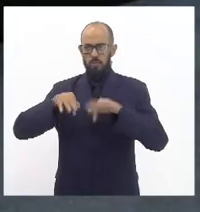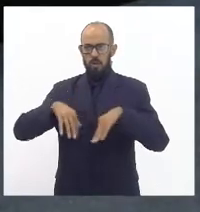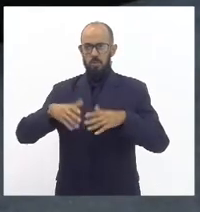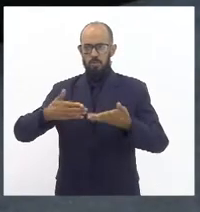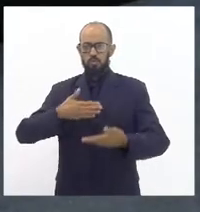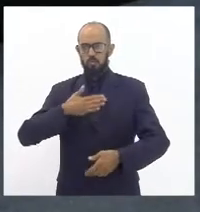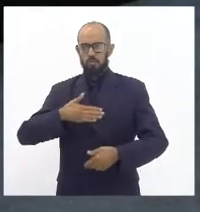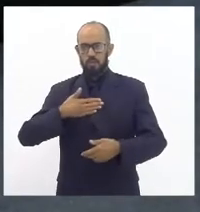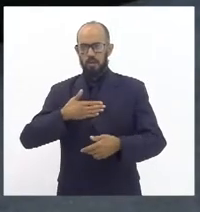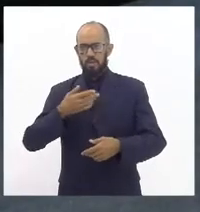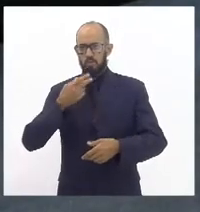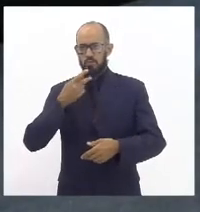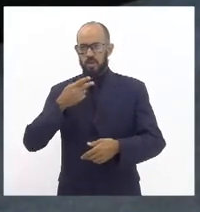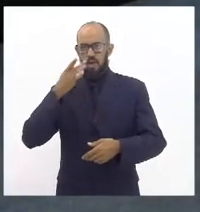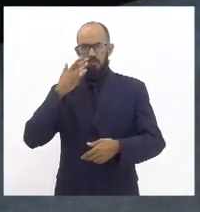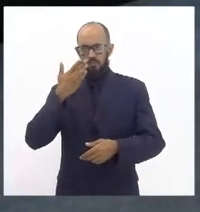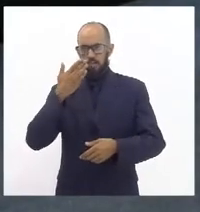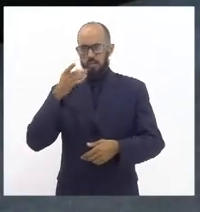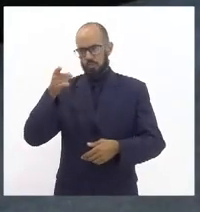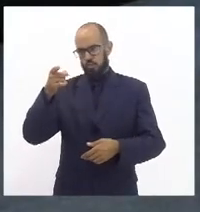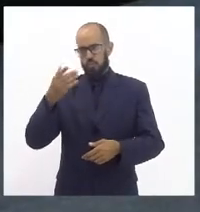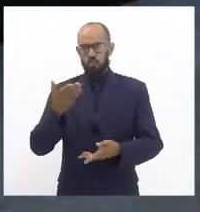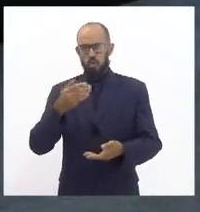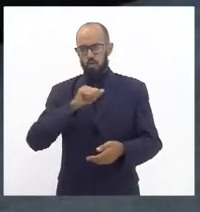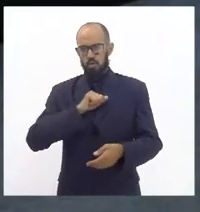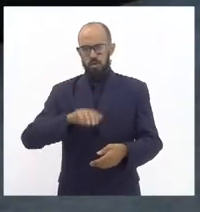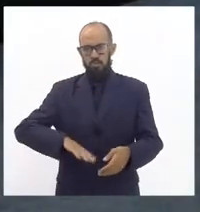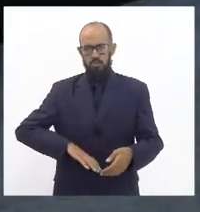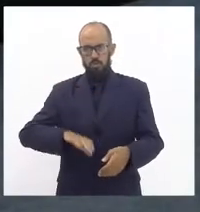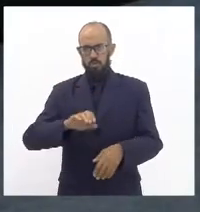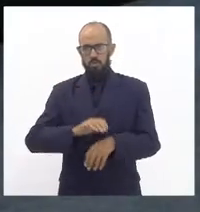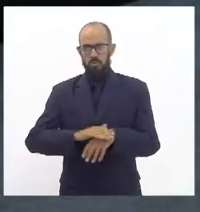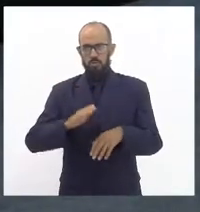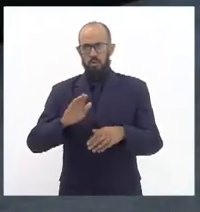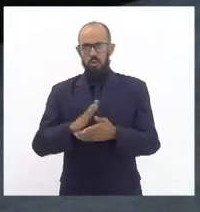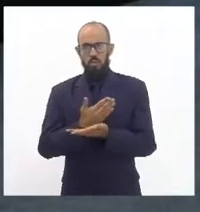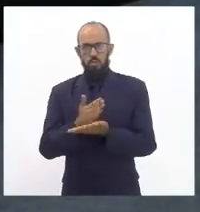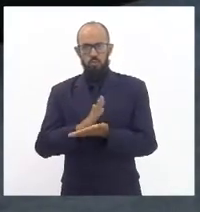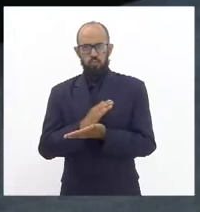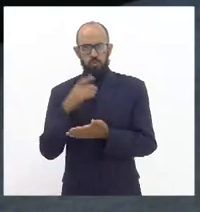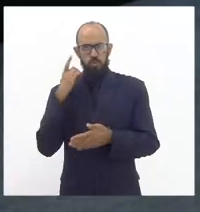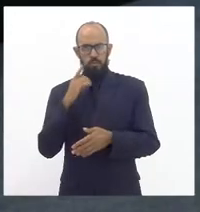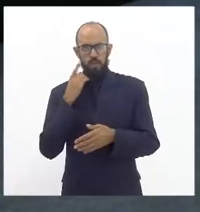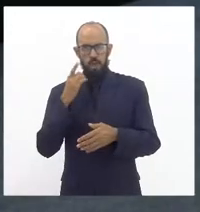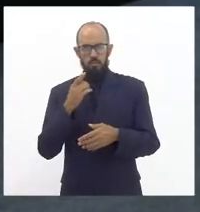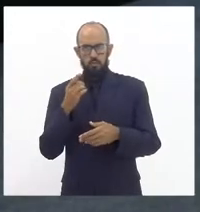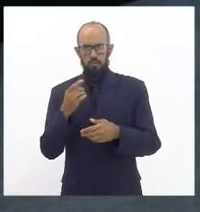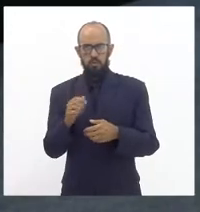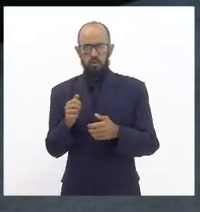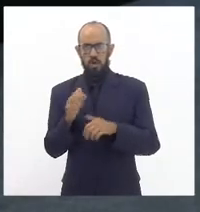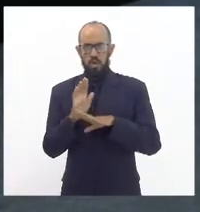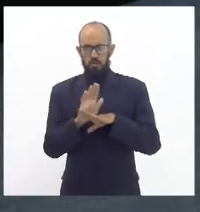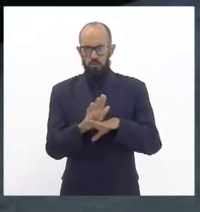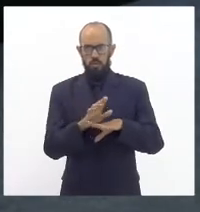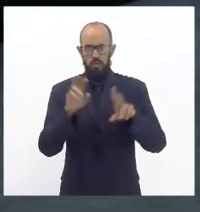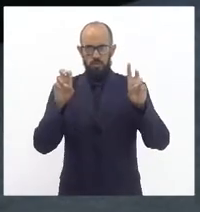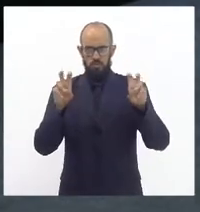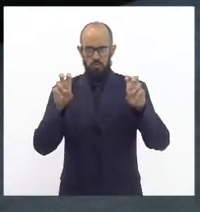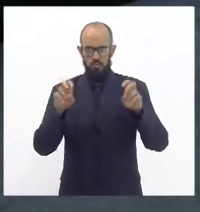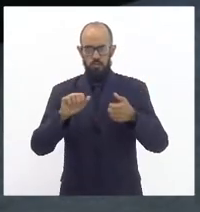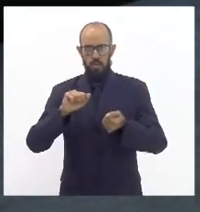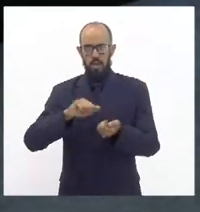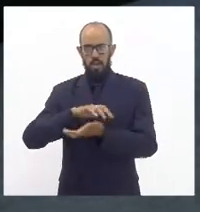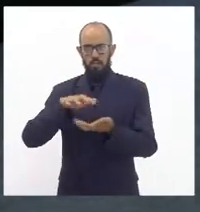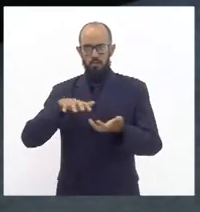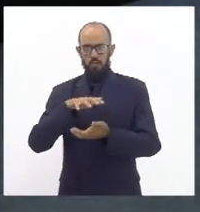gostaria de falar que na presença de vossa excelência que foram os deputados também que se engajou nesse assunto é que é o tema da reforma do